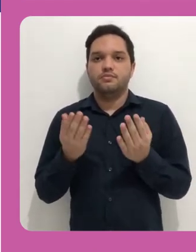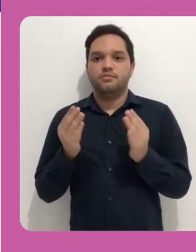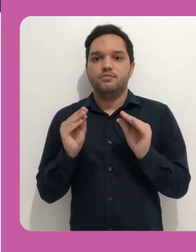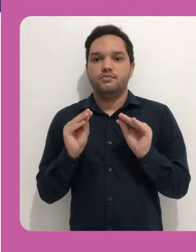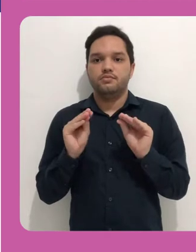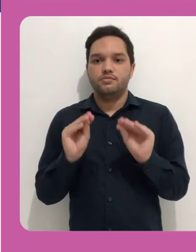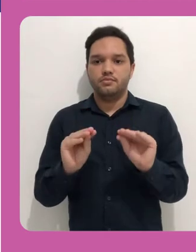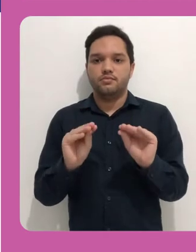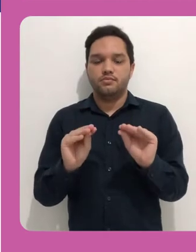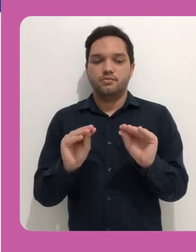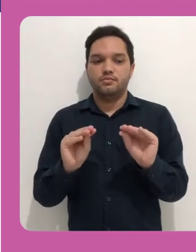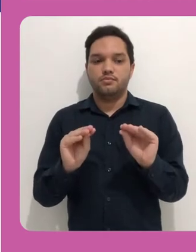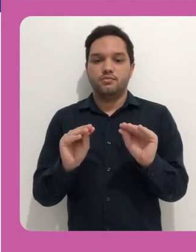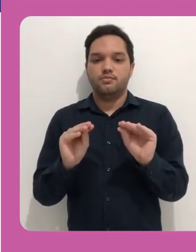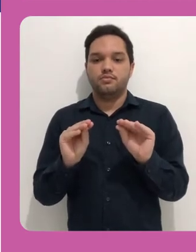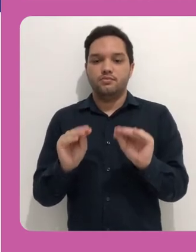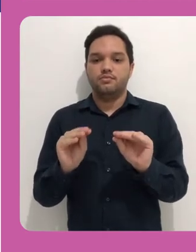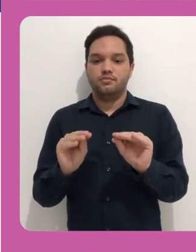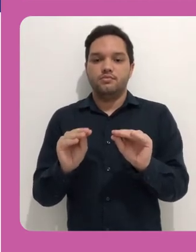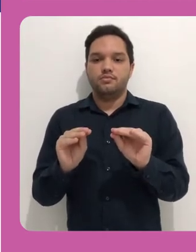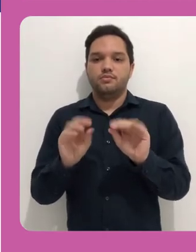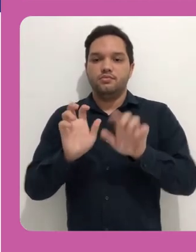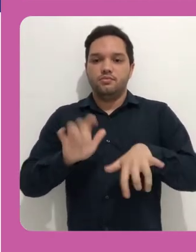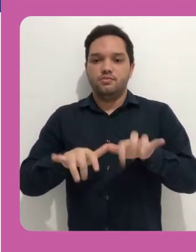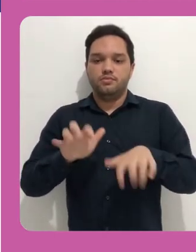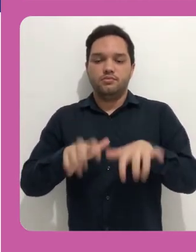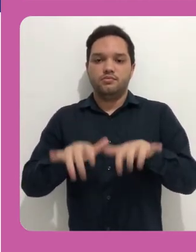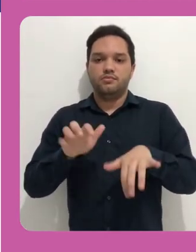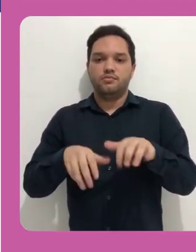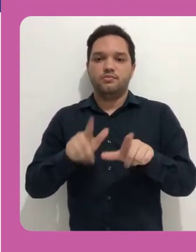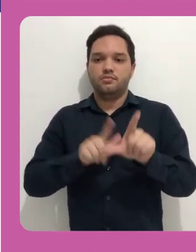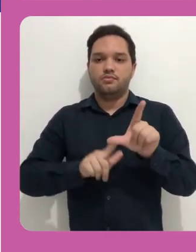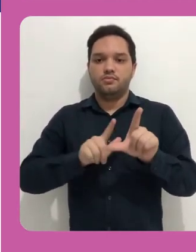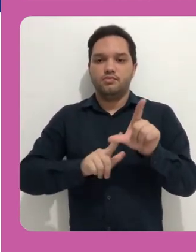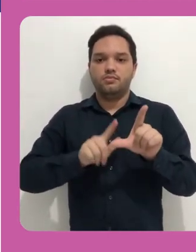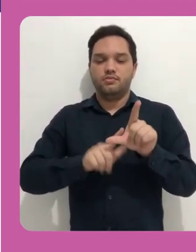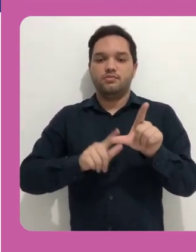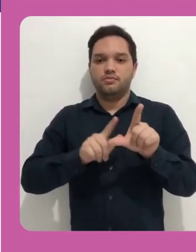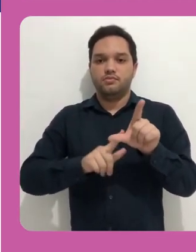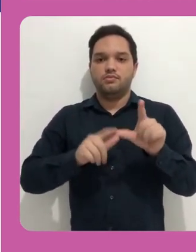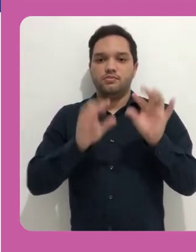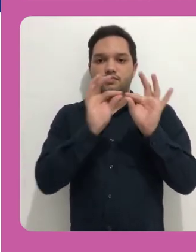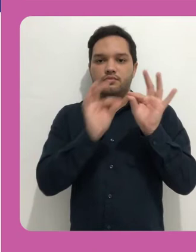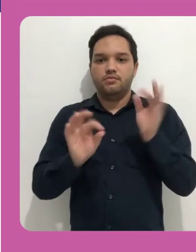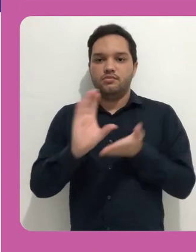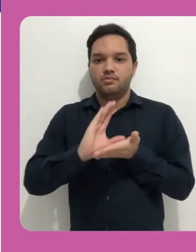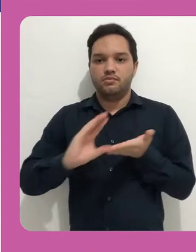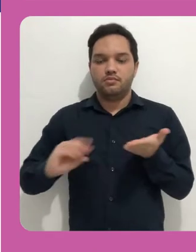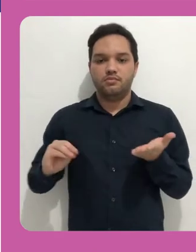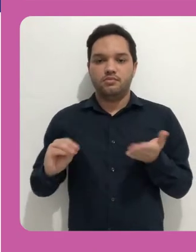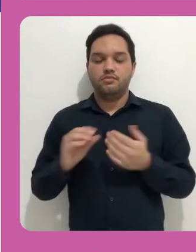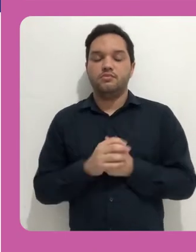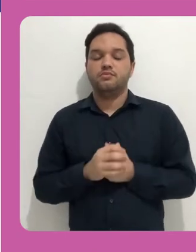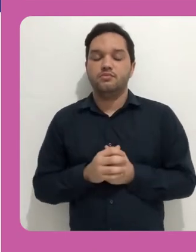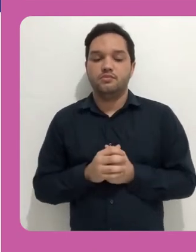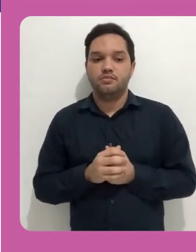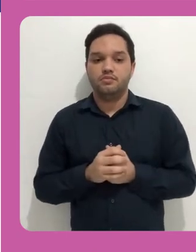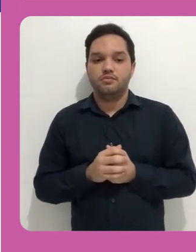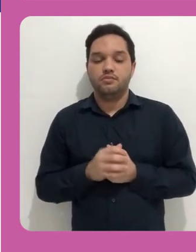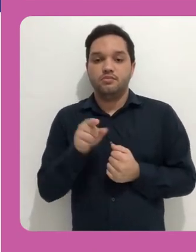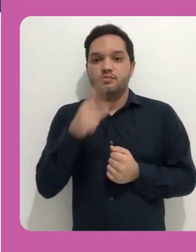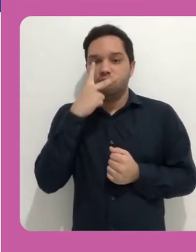uns caracteres para copiar esses caracteres aqui. Isso aqui não, né? Isso aqui parece que eu estou falando